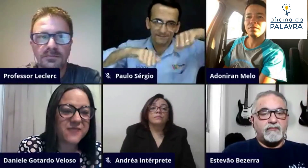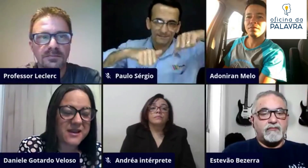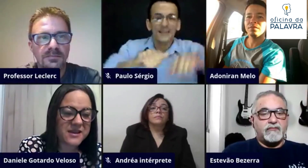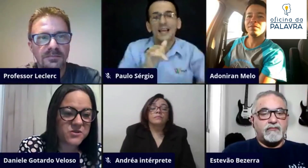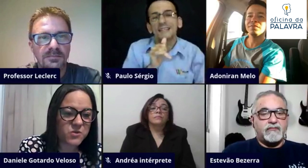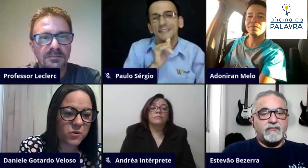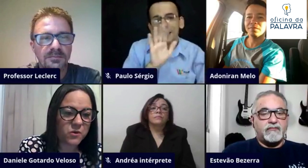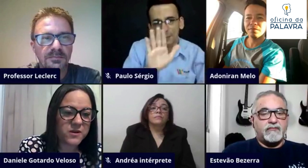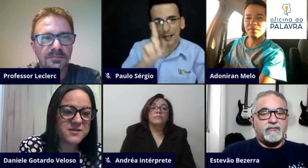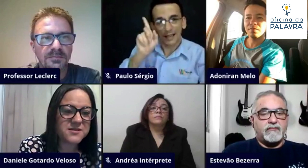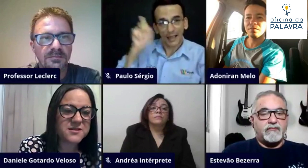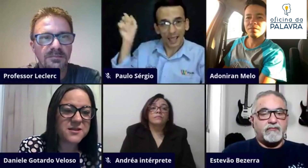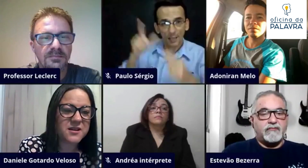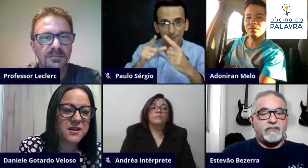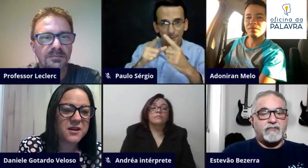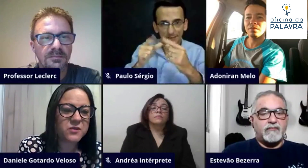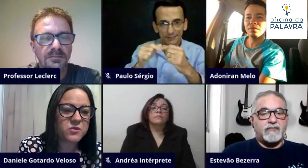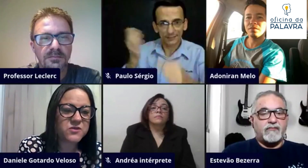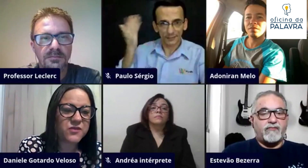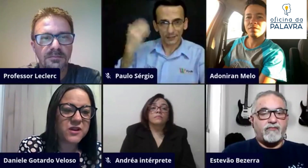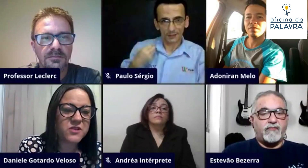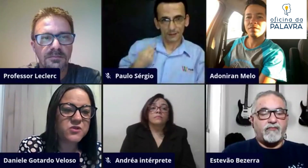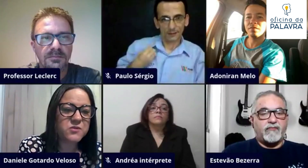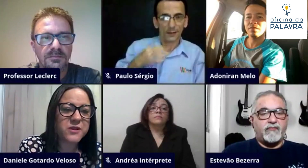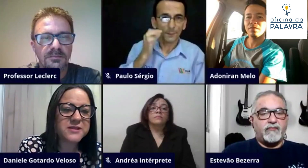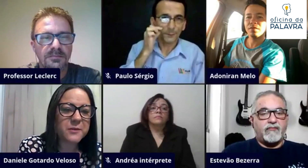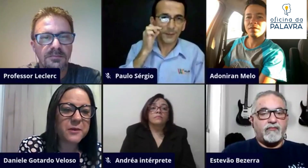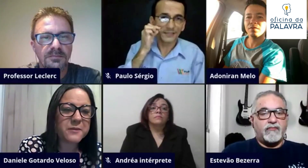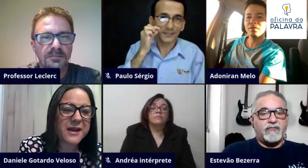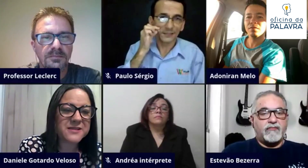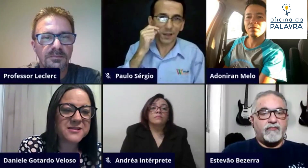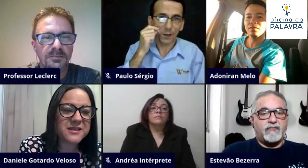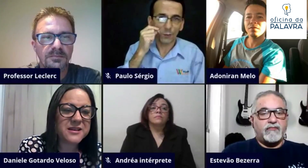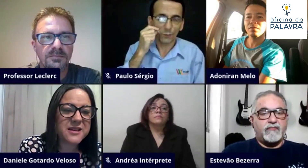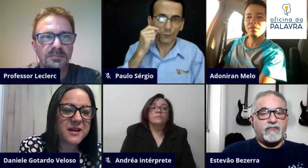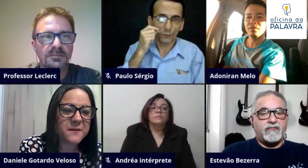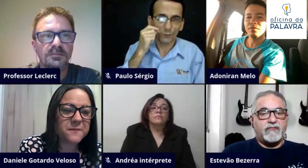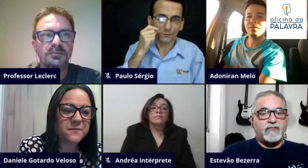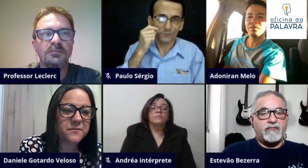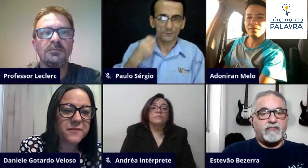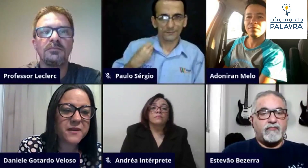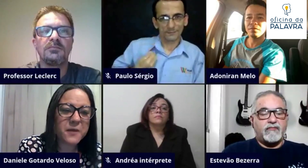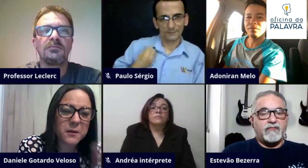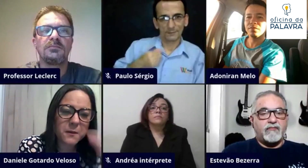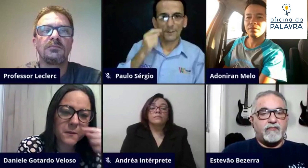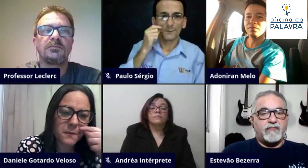nas avaliações dos vídeos, por exemplo, em Brasília.